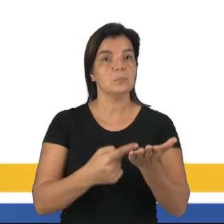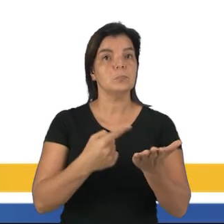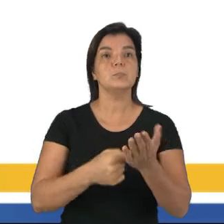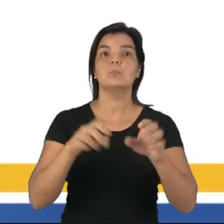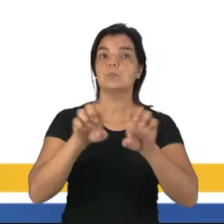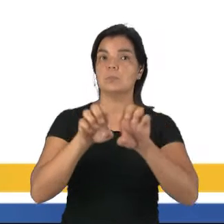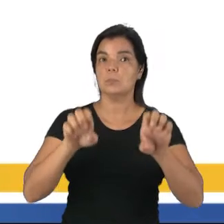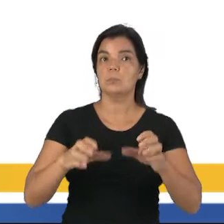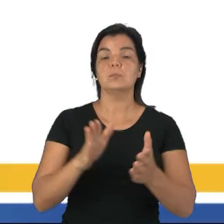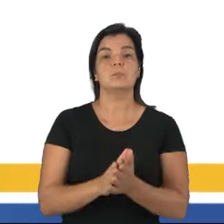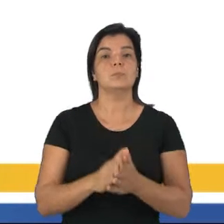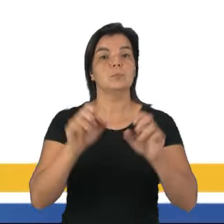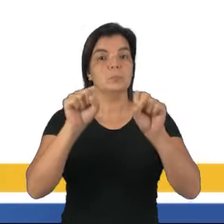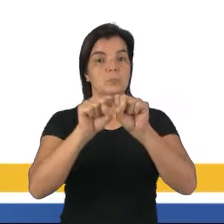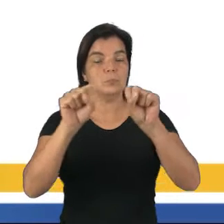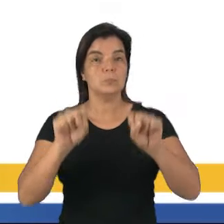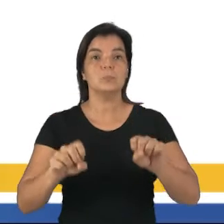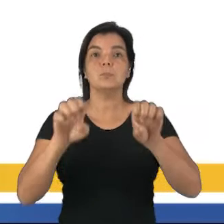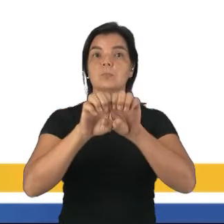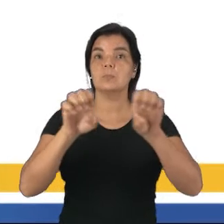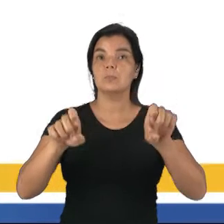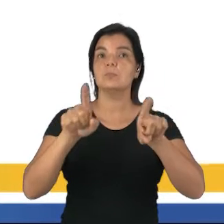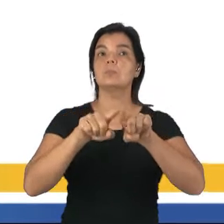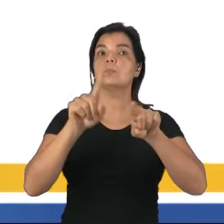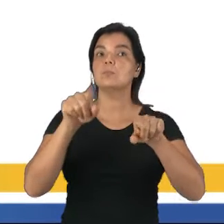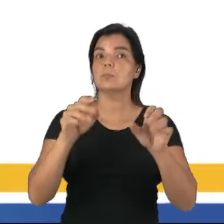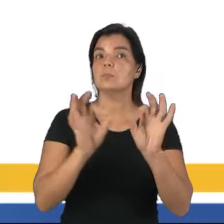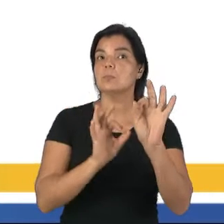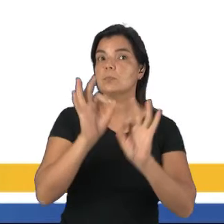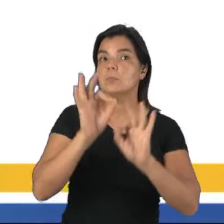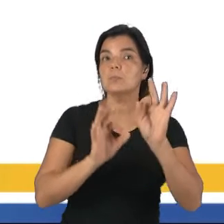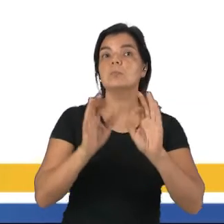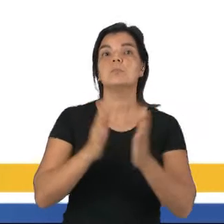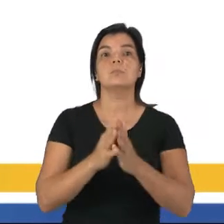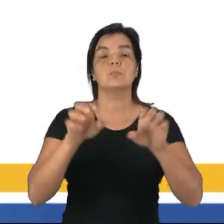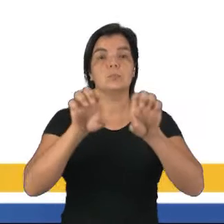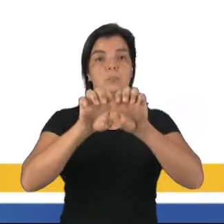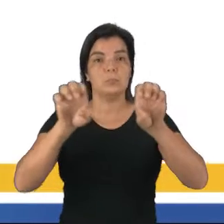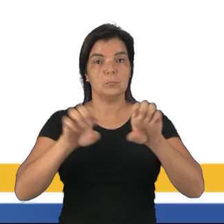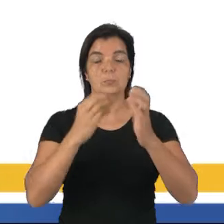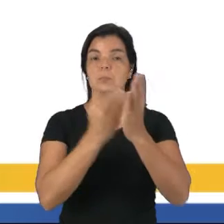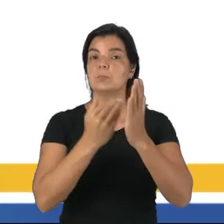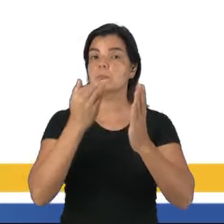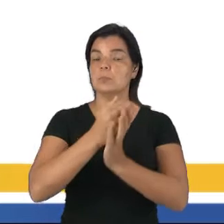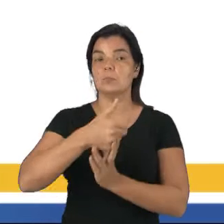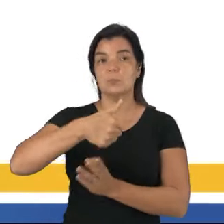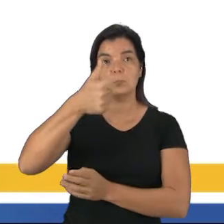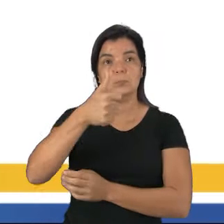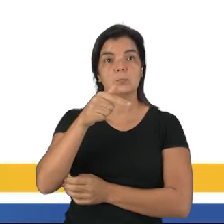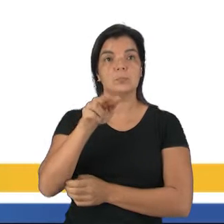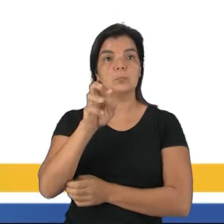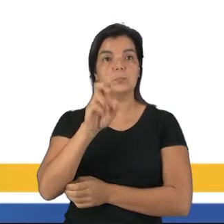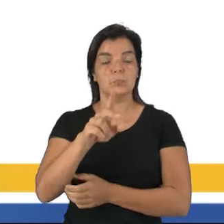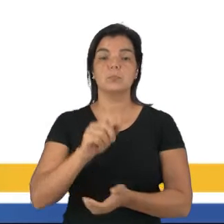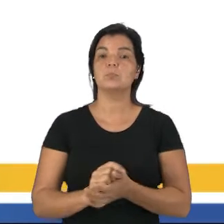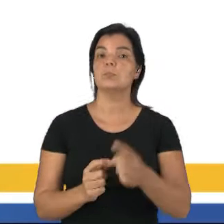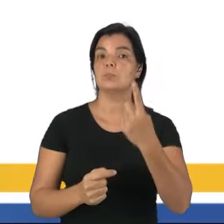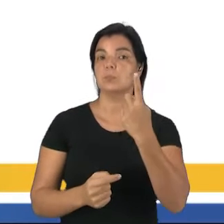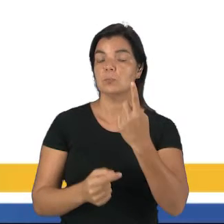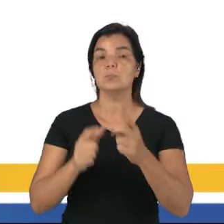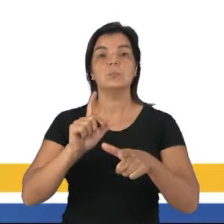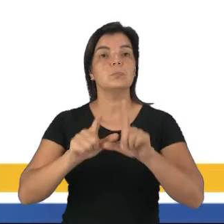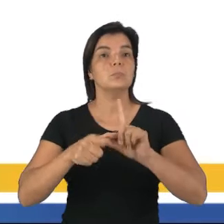definição. Já um sistema de equações é composto por mais de uma equação do primeiro grau com